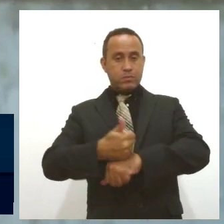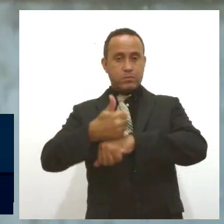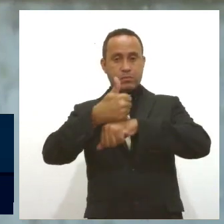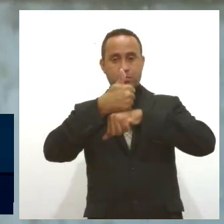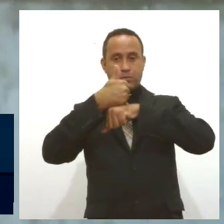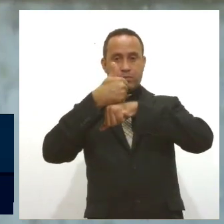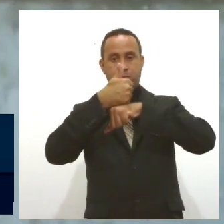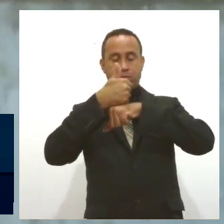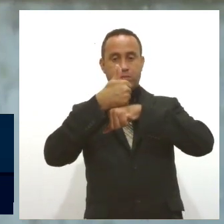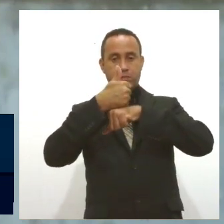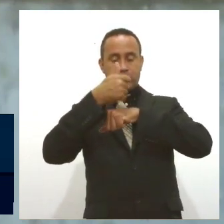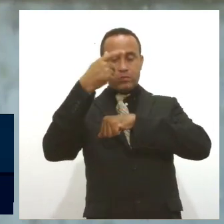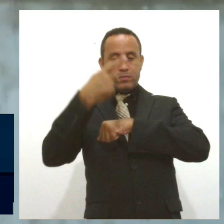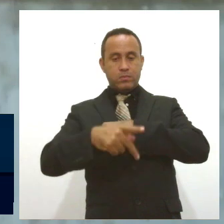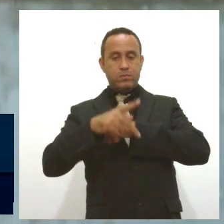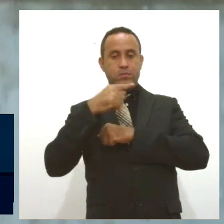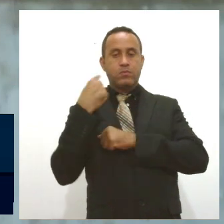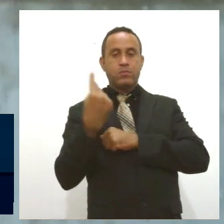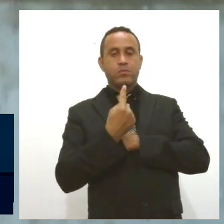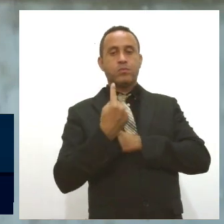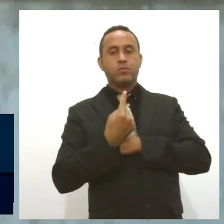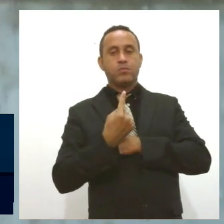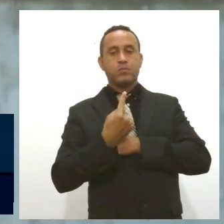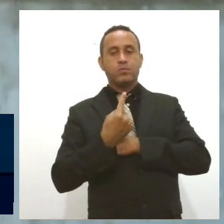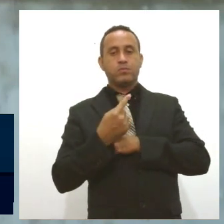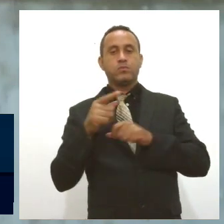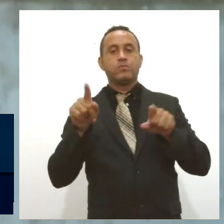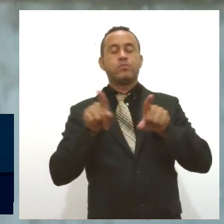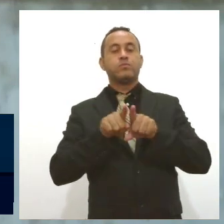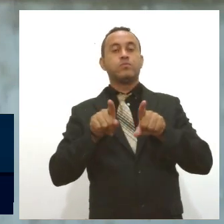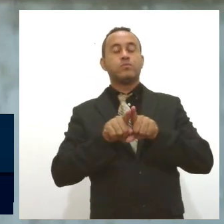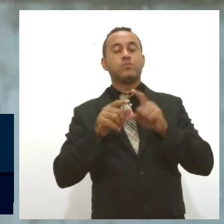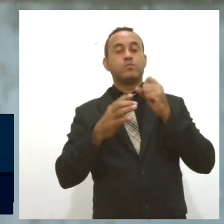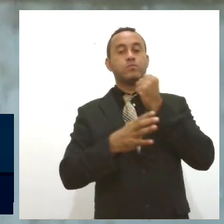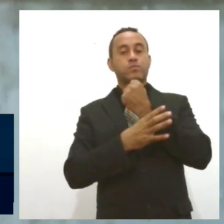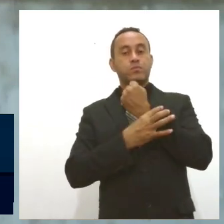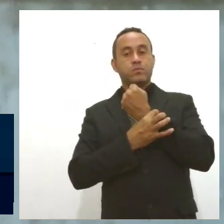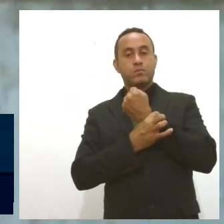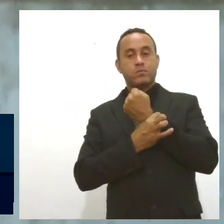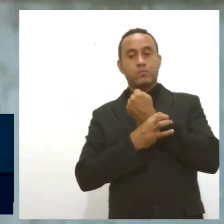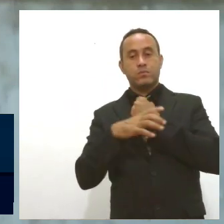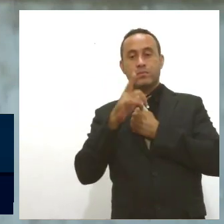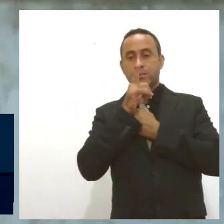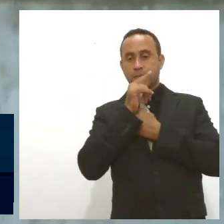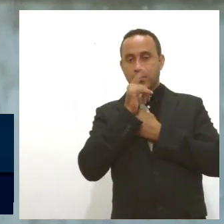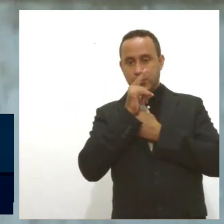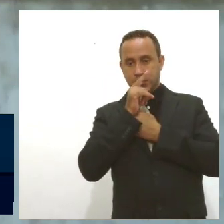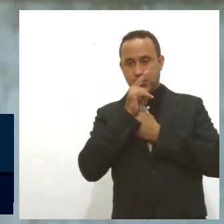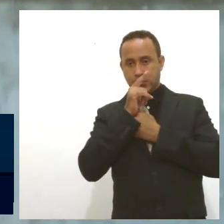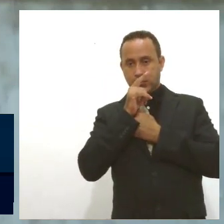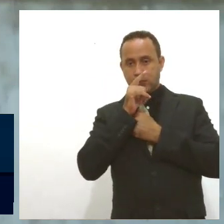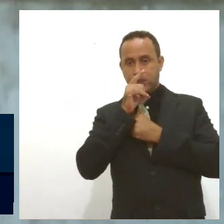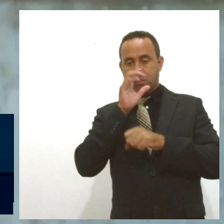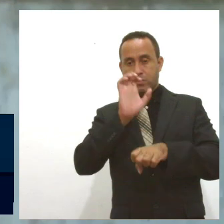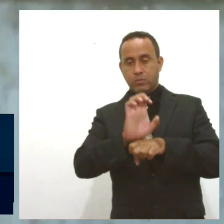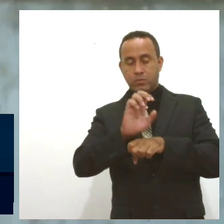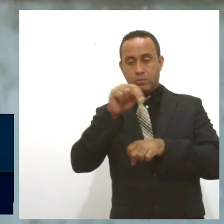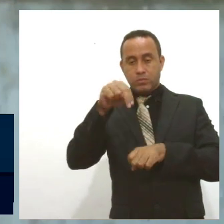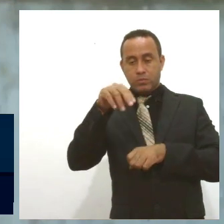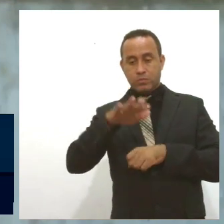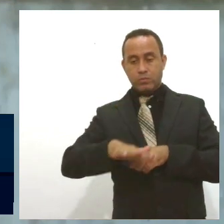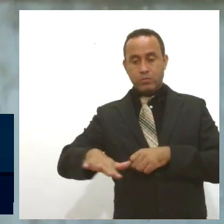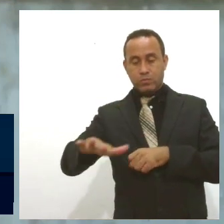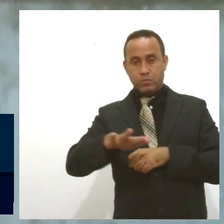por décadas e continuam sendo realizados. Como também em termos de segurança hídrica, nenhum estado do Nordeste brasileiro